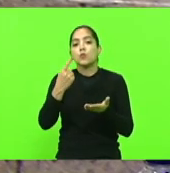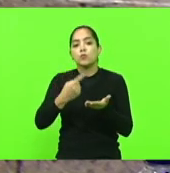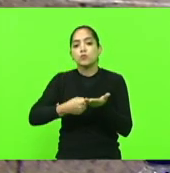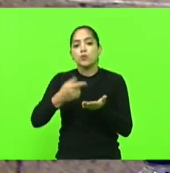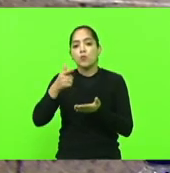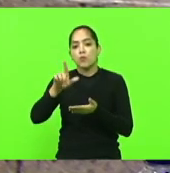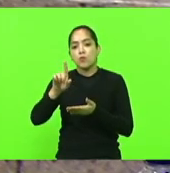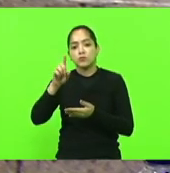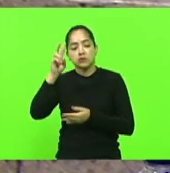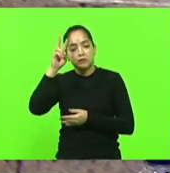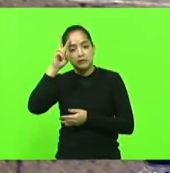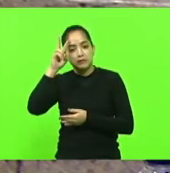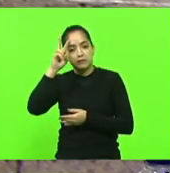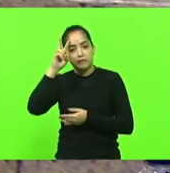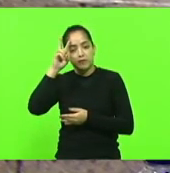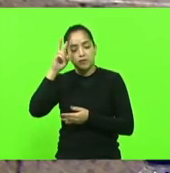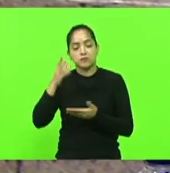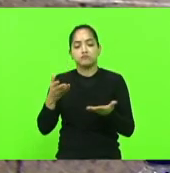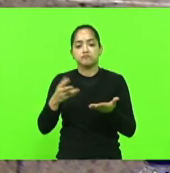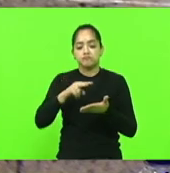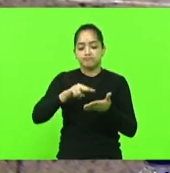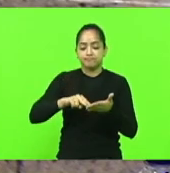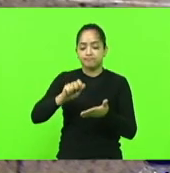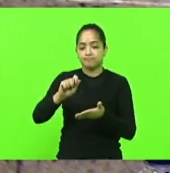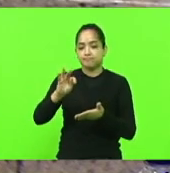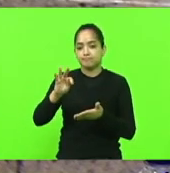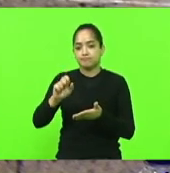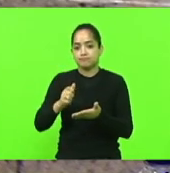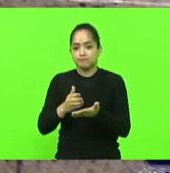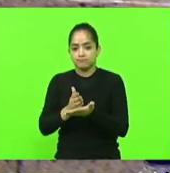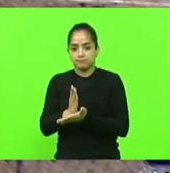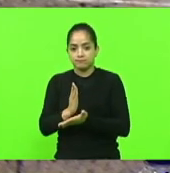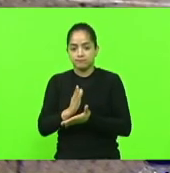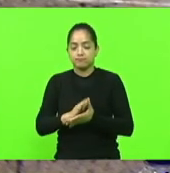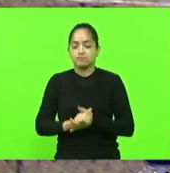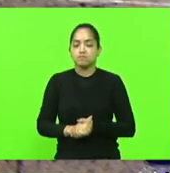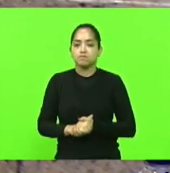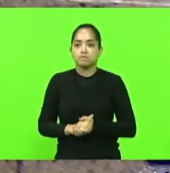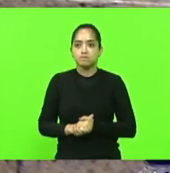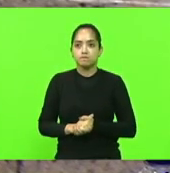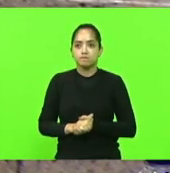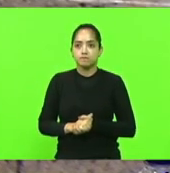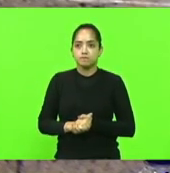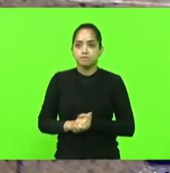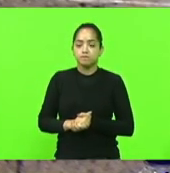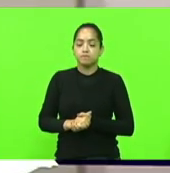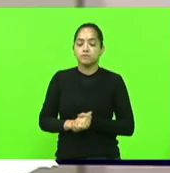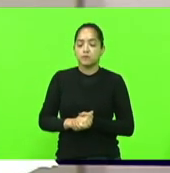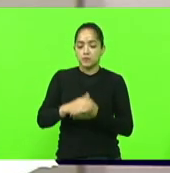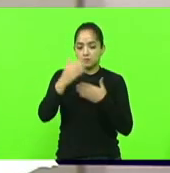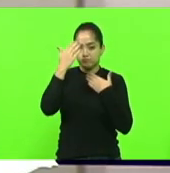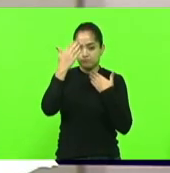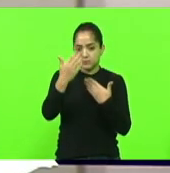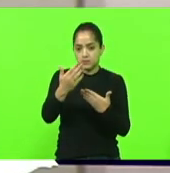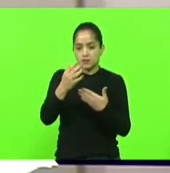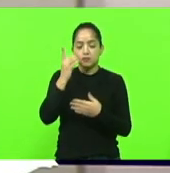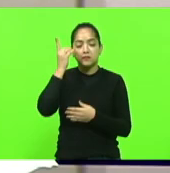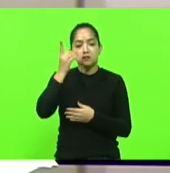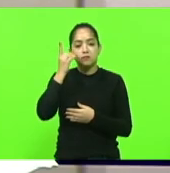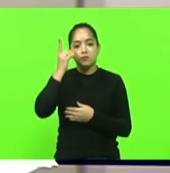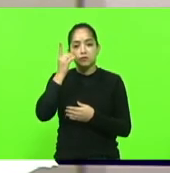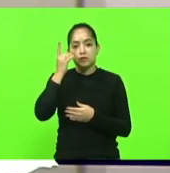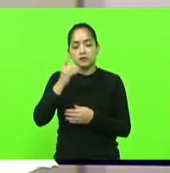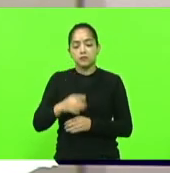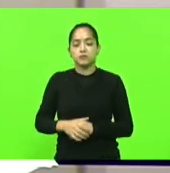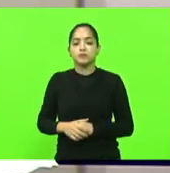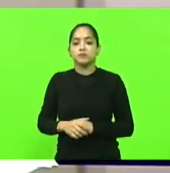horário regimental para constar o segundo secretário da a presente ata. Leia, senhor presidente. Muito obrigado, deputado